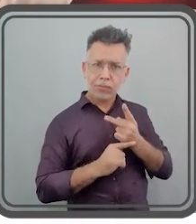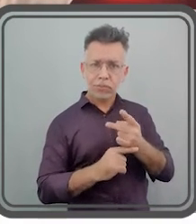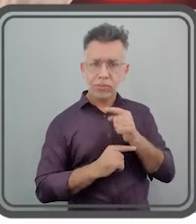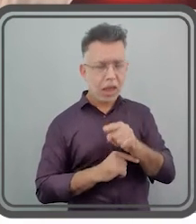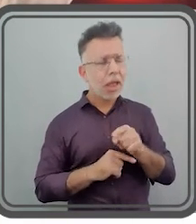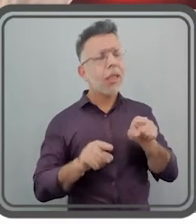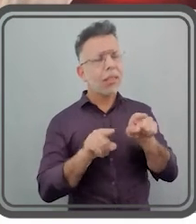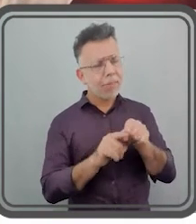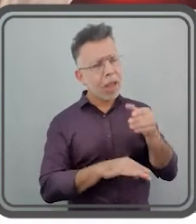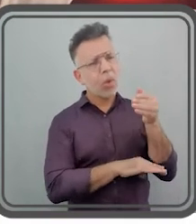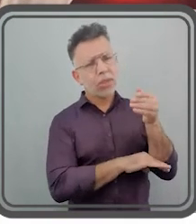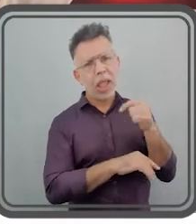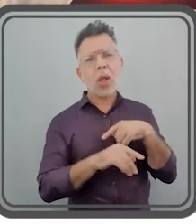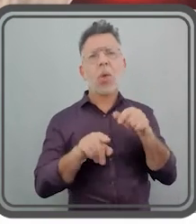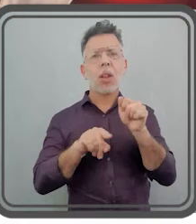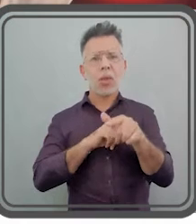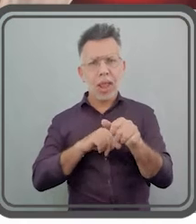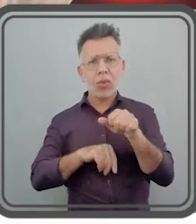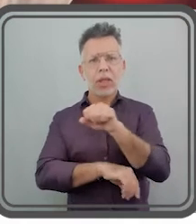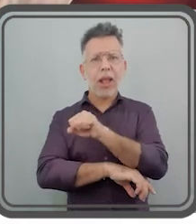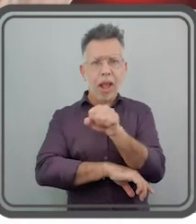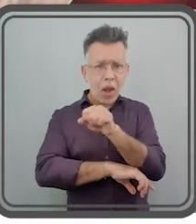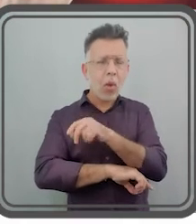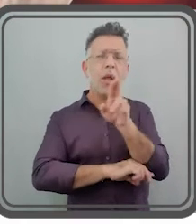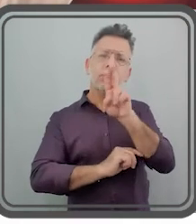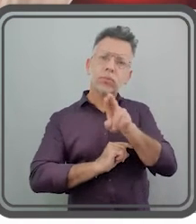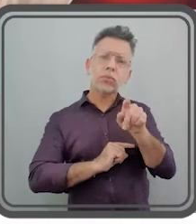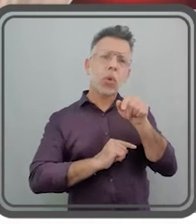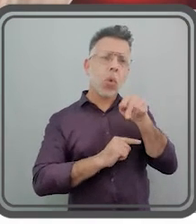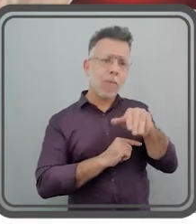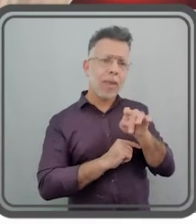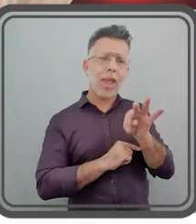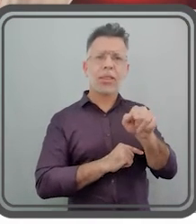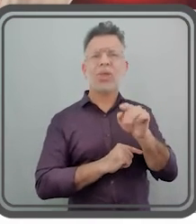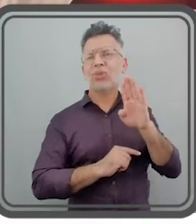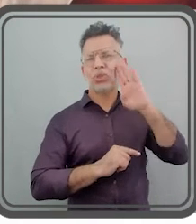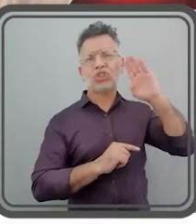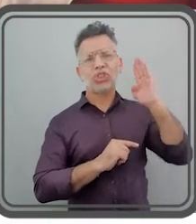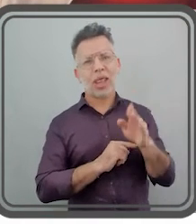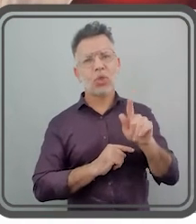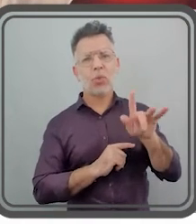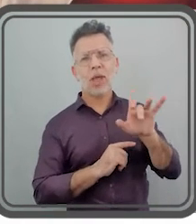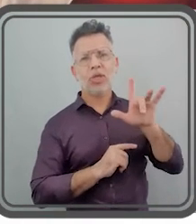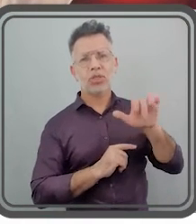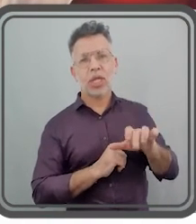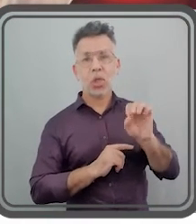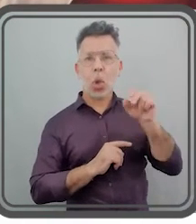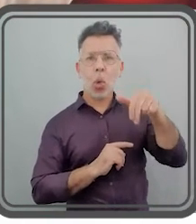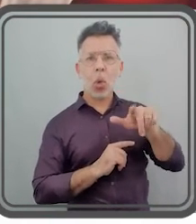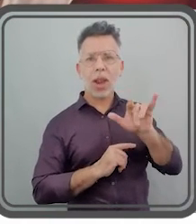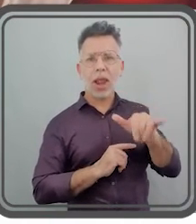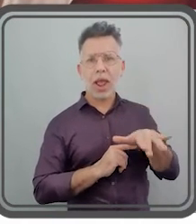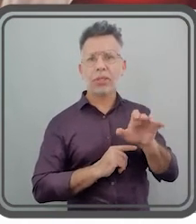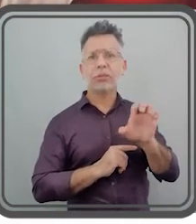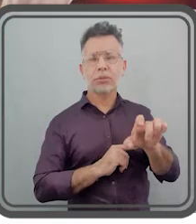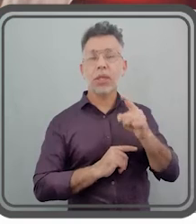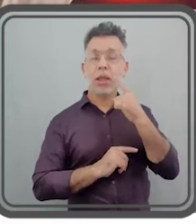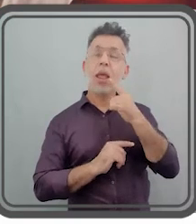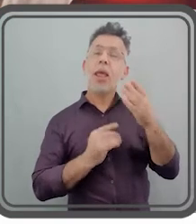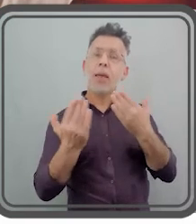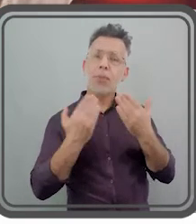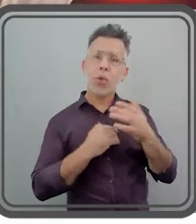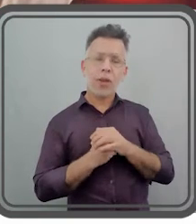tanto para ficar isso também como aluguel de carro é muito interessante utilizar metabuscador do que direto uma agência online de viagem a gente acaba